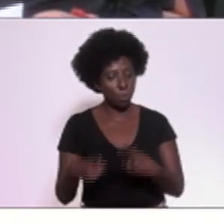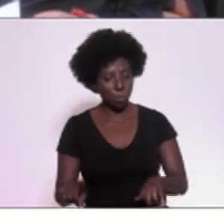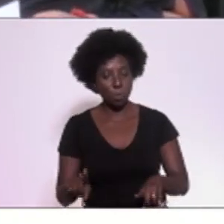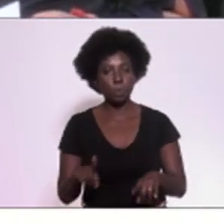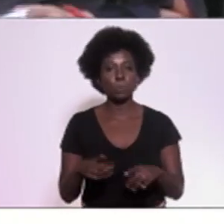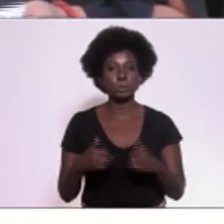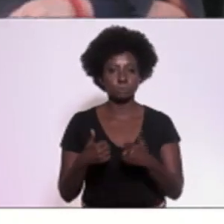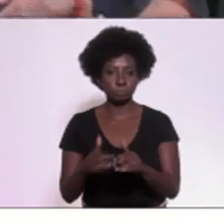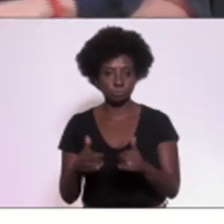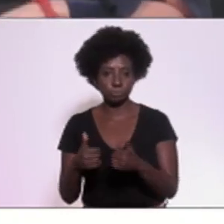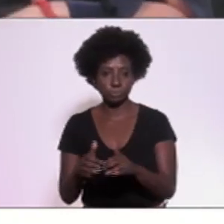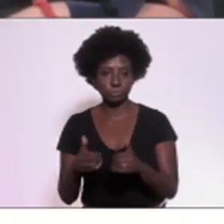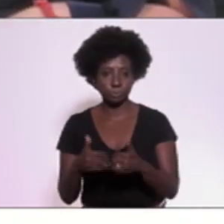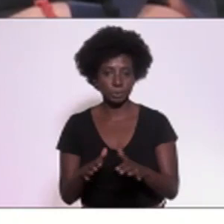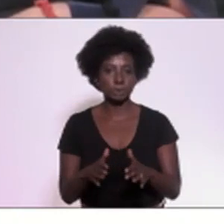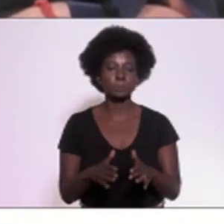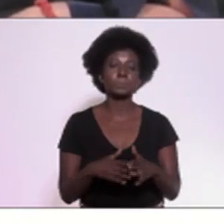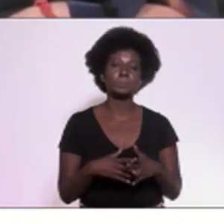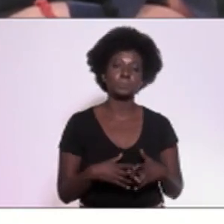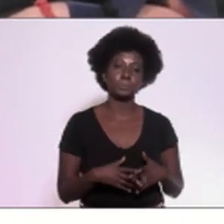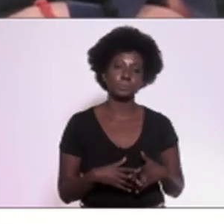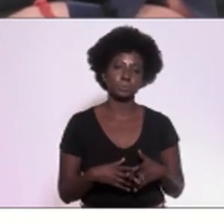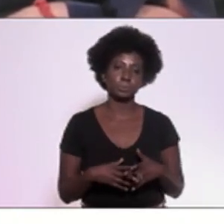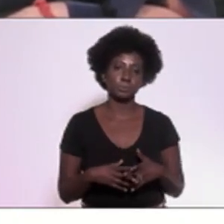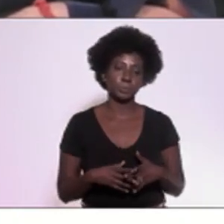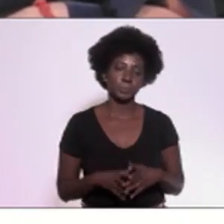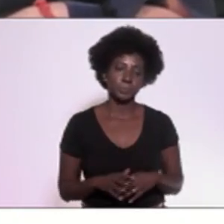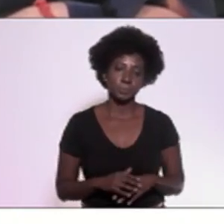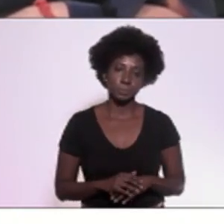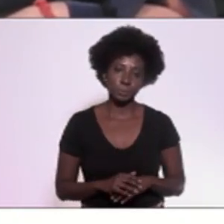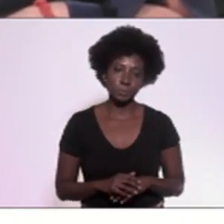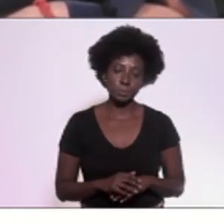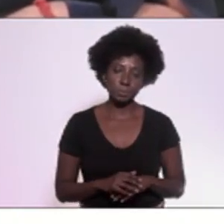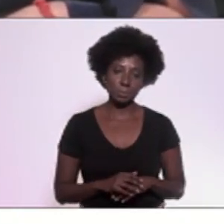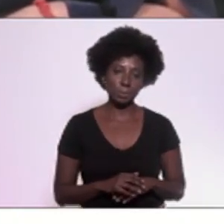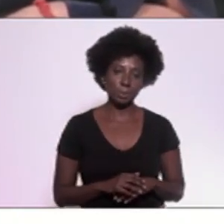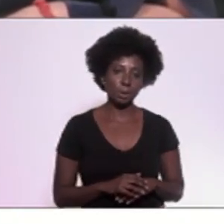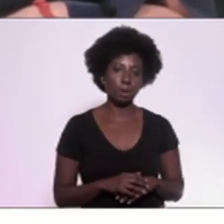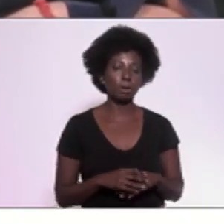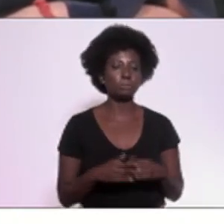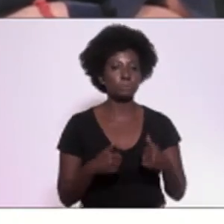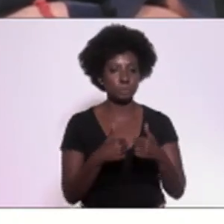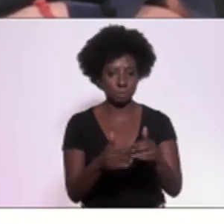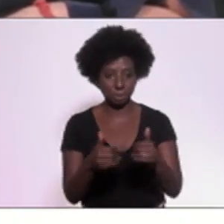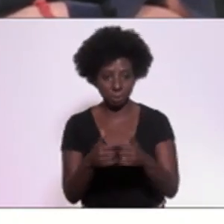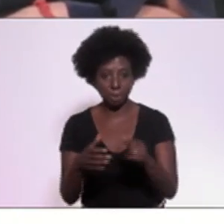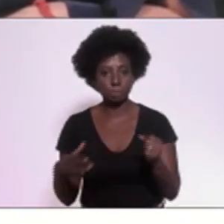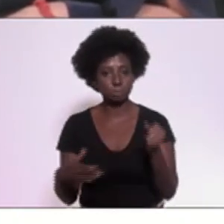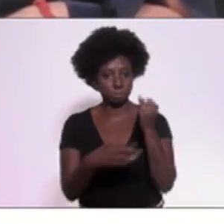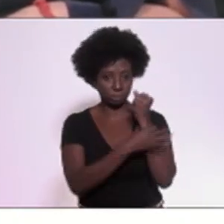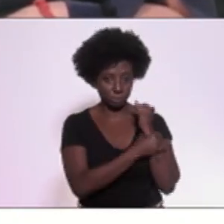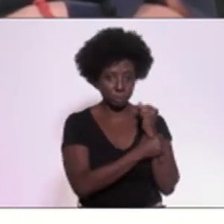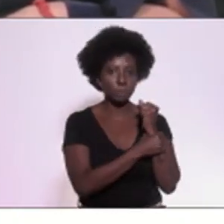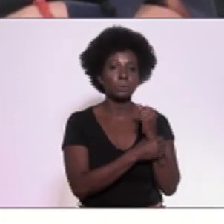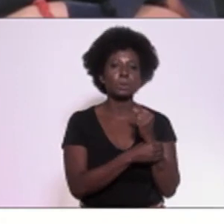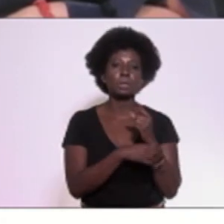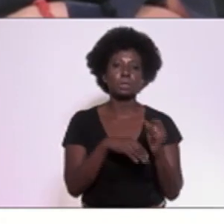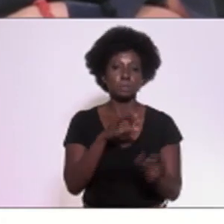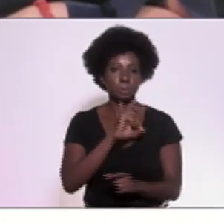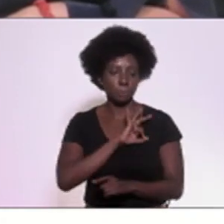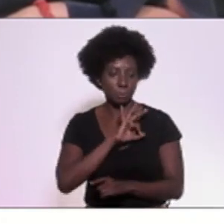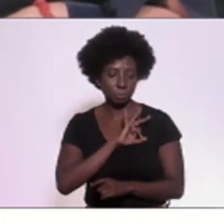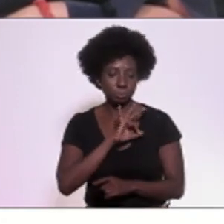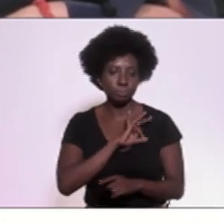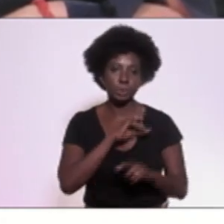Estado do Rio de Janeiro e da outras providências. Pendente de pareceres das comissões de Constituição e Justiça, de Transporte, Segurança Pública e Assunto de Polícia, de Orçamento,